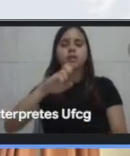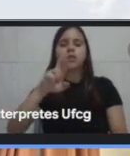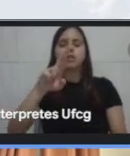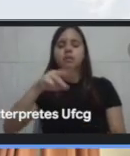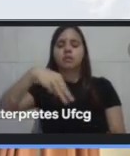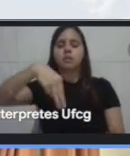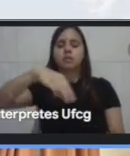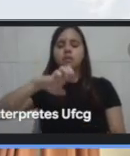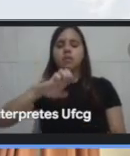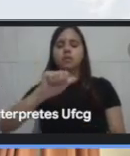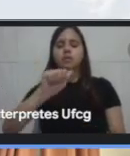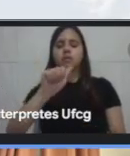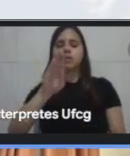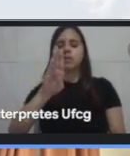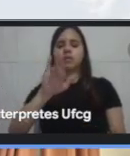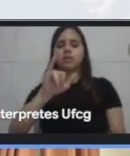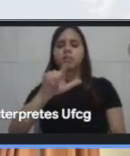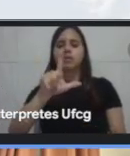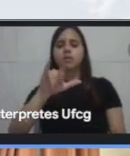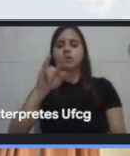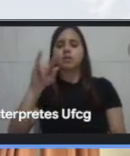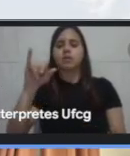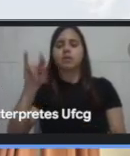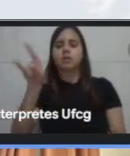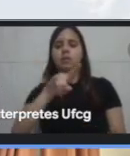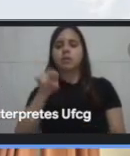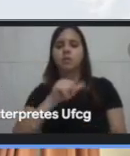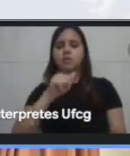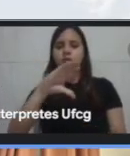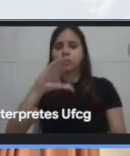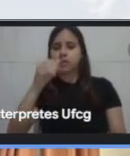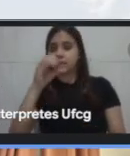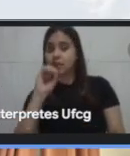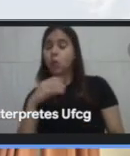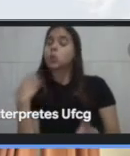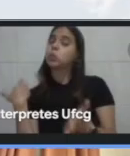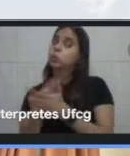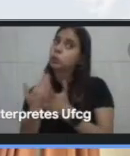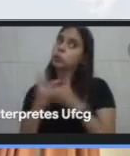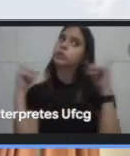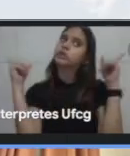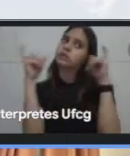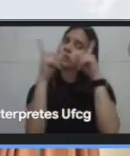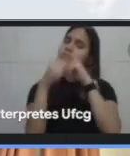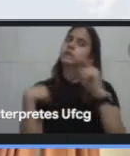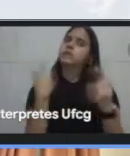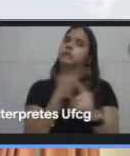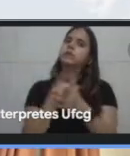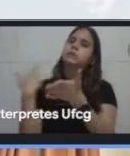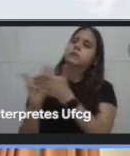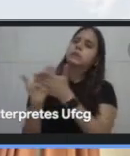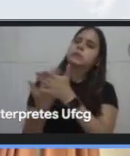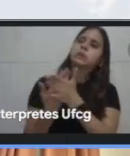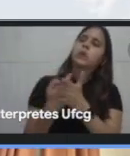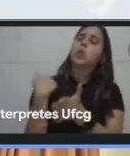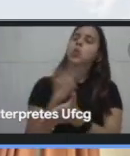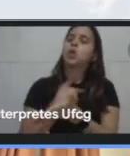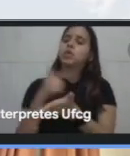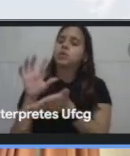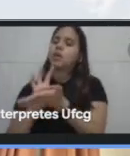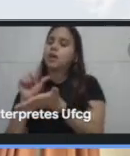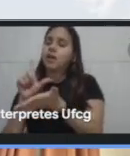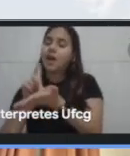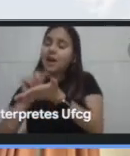cidade. Então, foi um estudo bem complexo, assim, da gente conseguir discutir e tudo mais. A gente está finalizando agora o artigo para